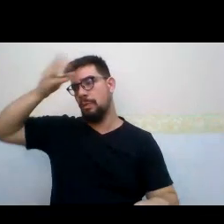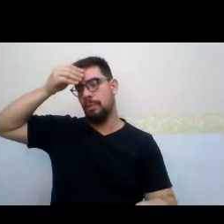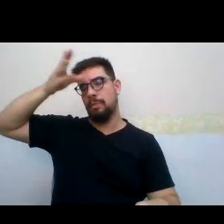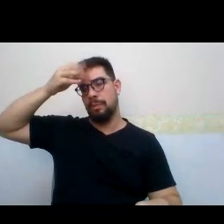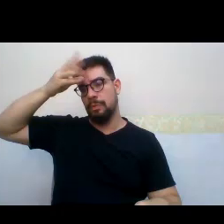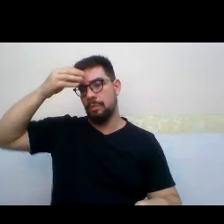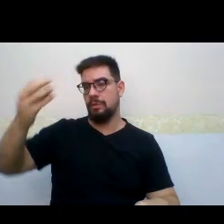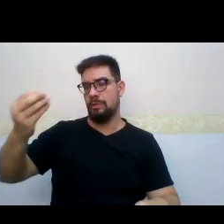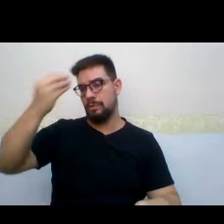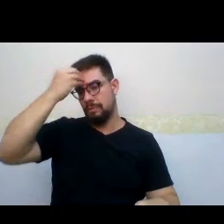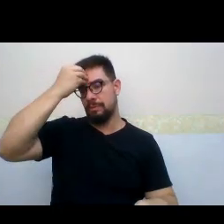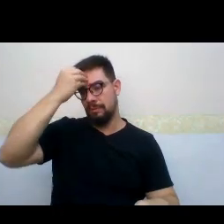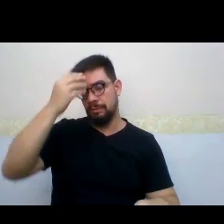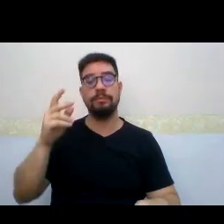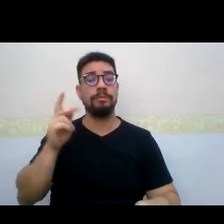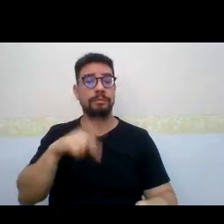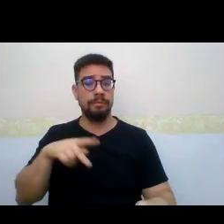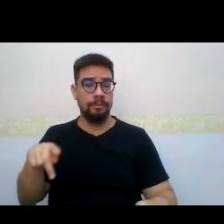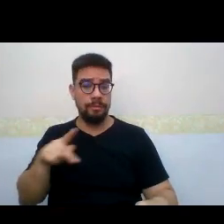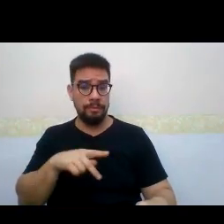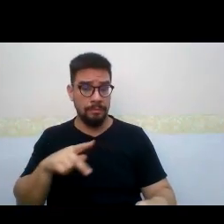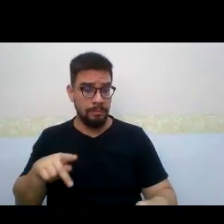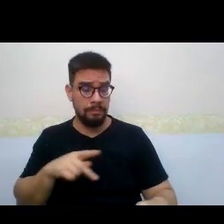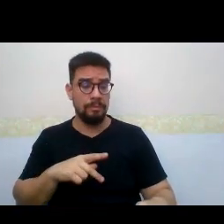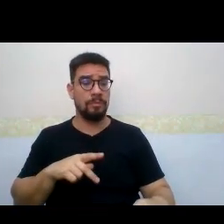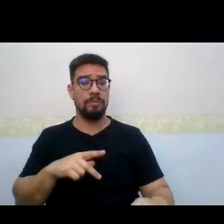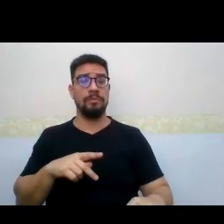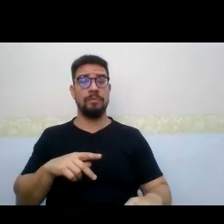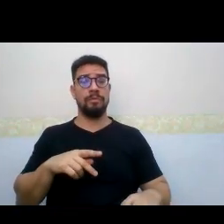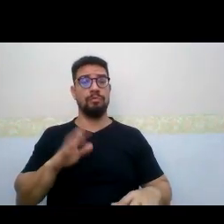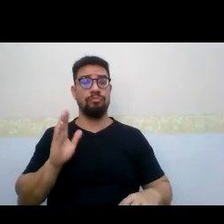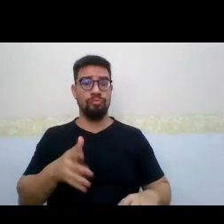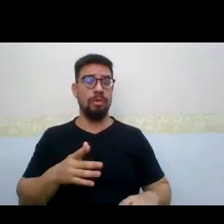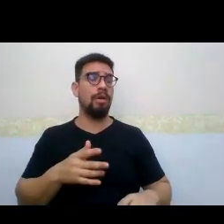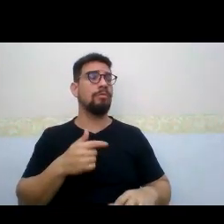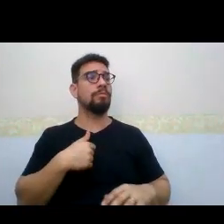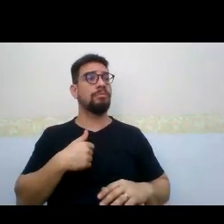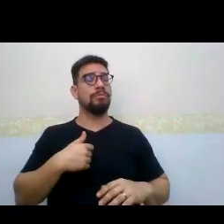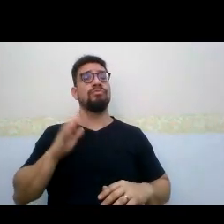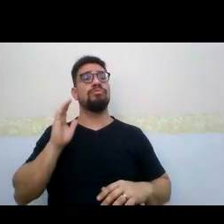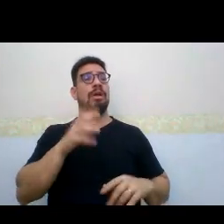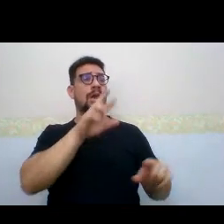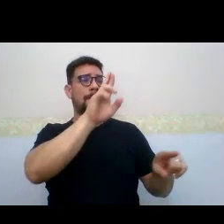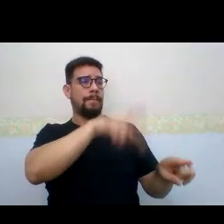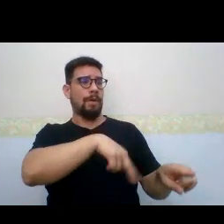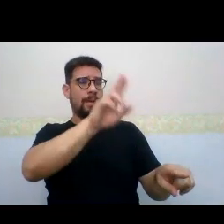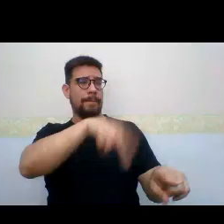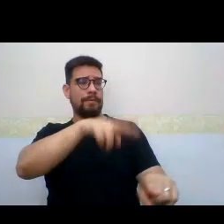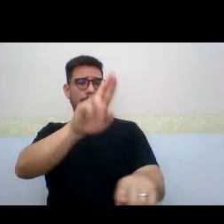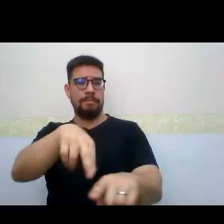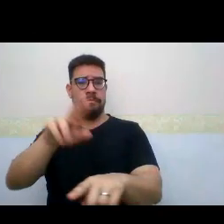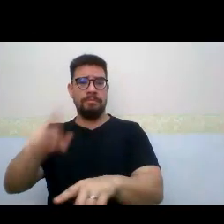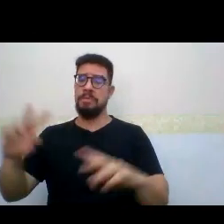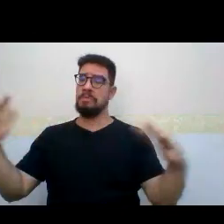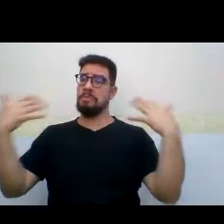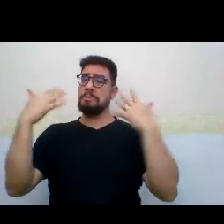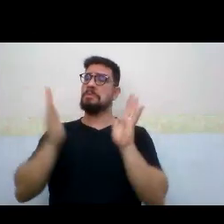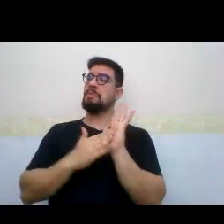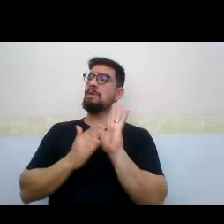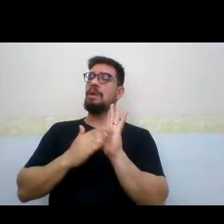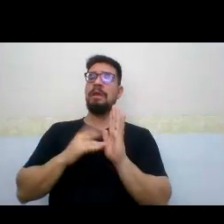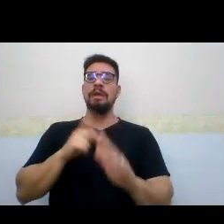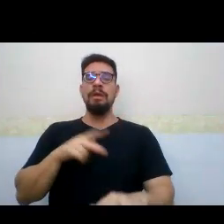algumas áreas o professor adquire credibilidade pelo número de alunos que são reprovados na sua disciplina. Eu tenho